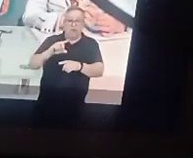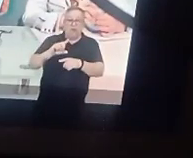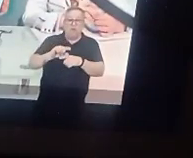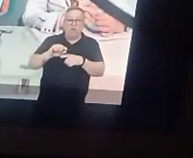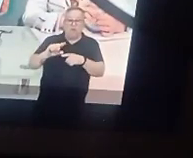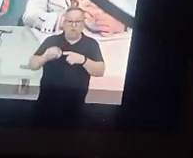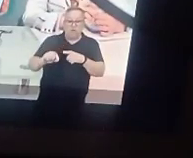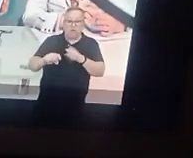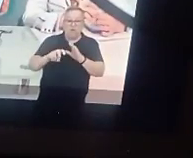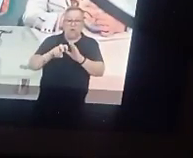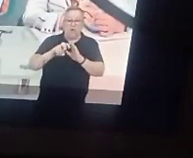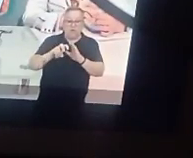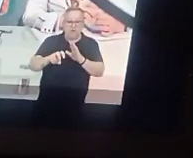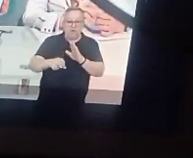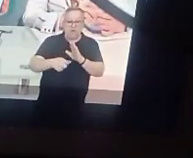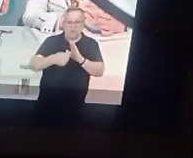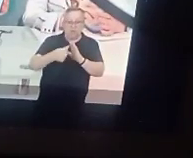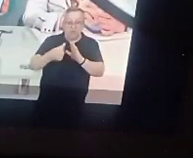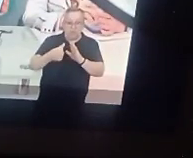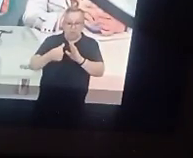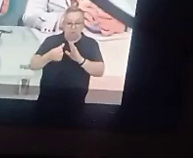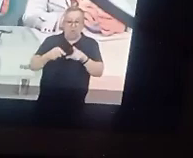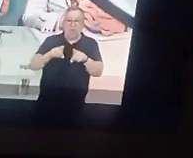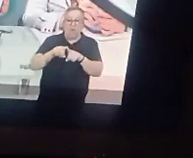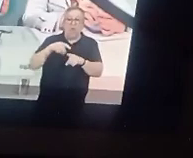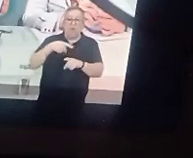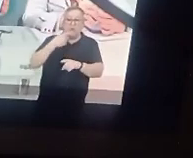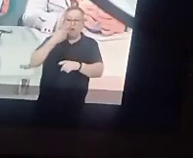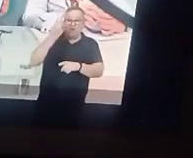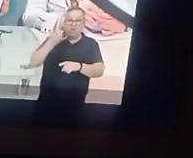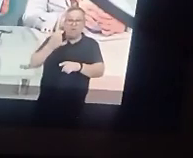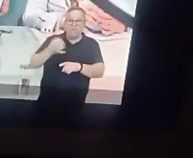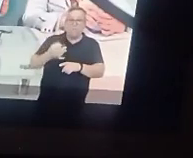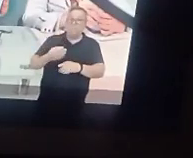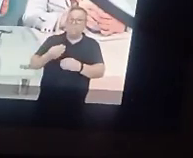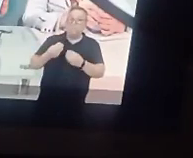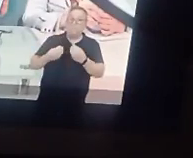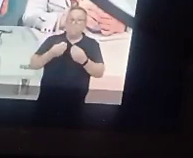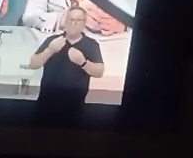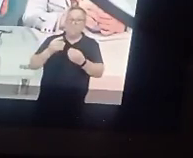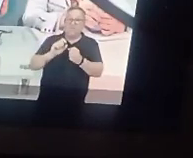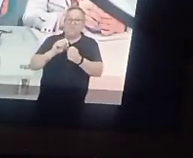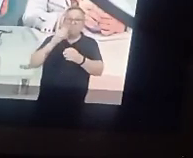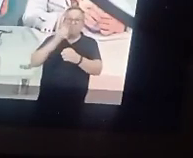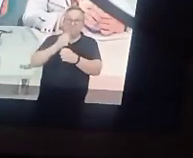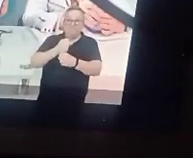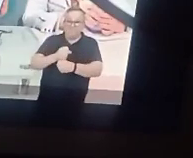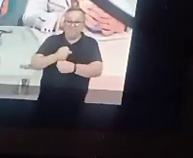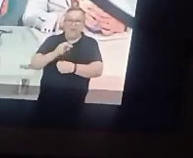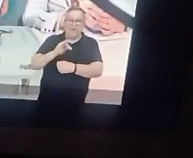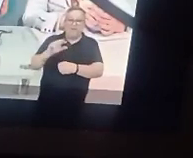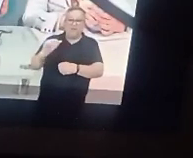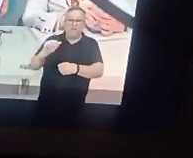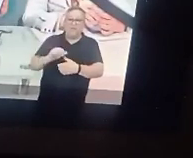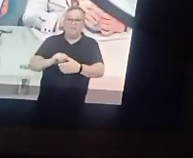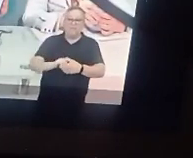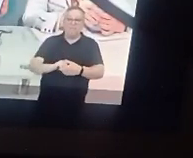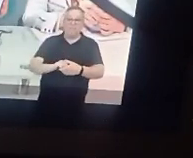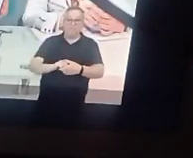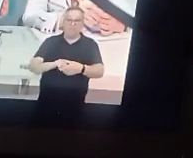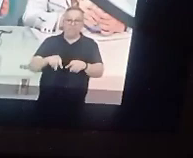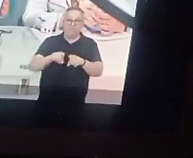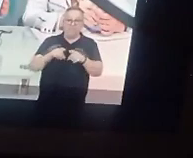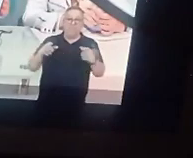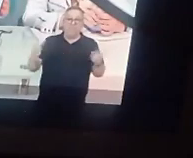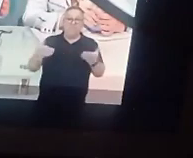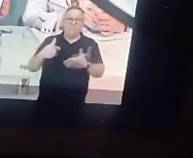5º e 6º, ela fala certinho como realizar essa pontuação, tá? Então, assim, hoje